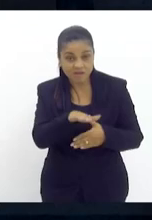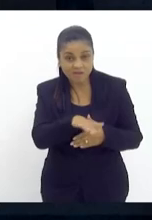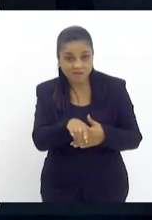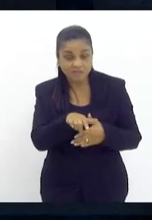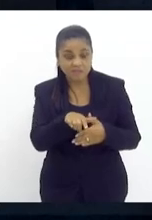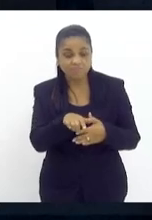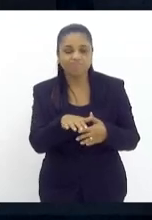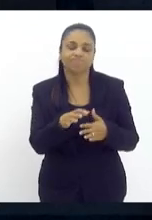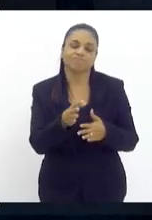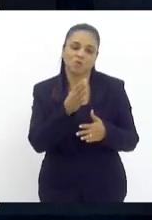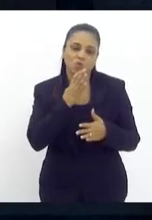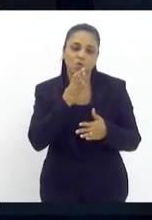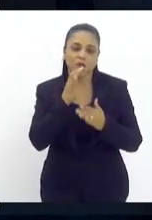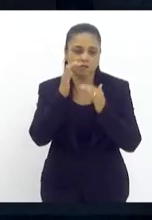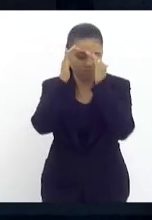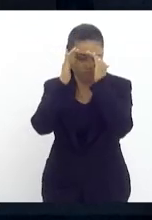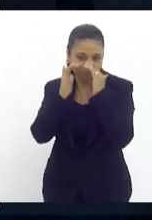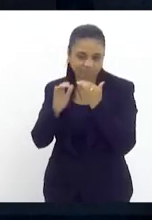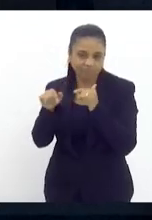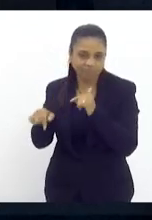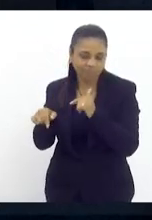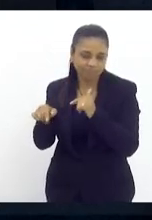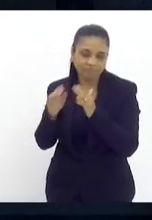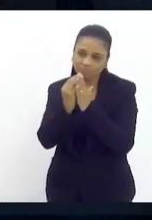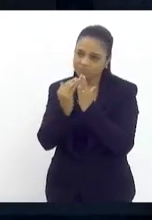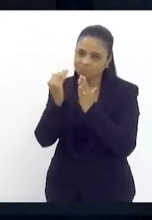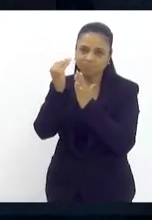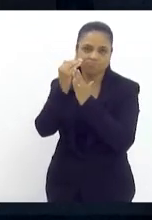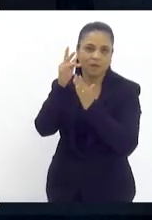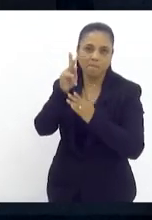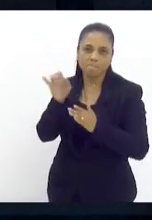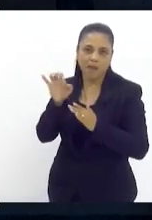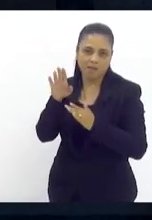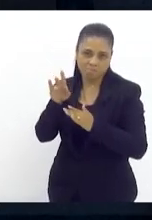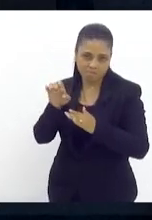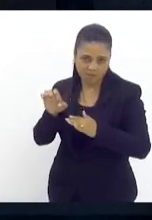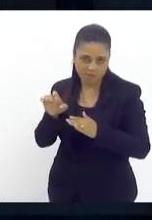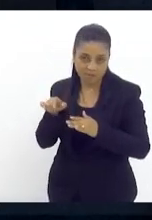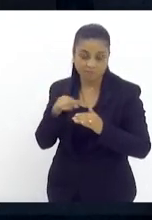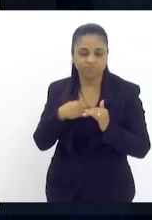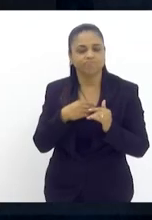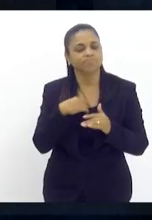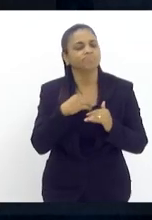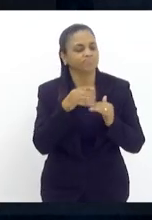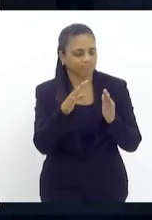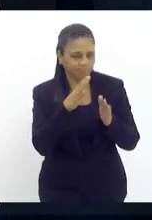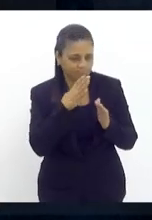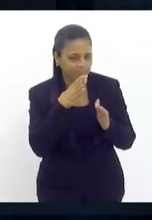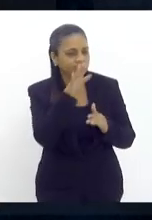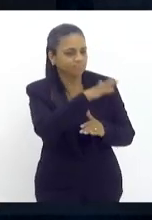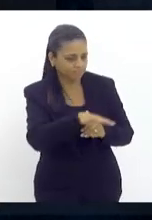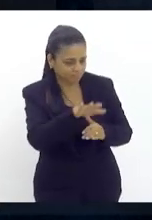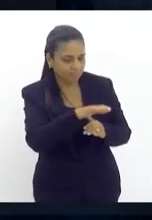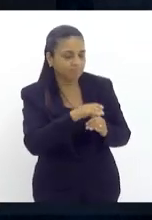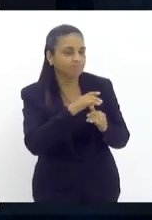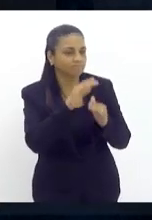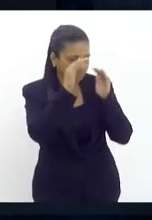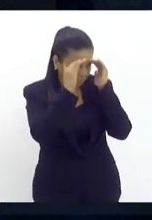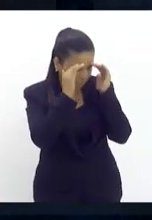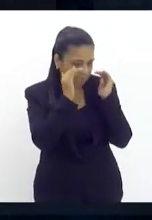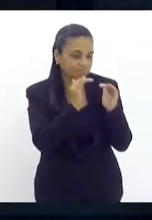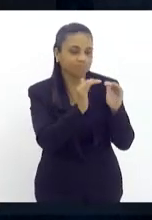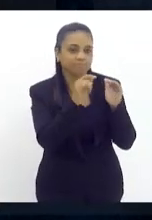reconhece a autoridade dos pais. A partir desse momento, essa criança reconhece, a autoridade do professor.